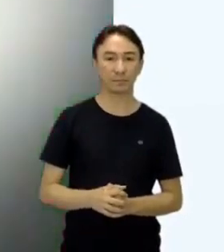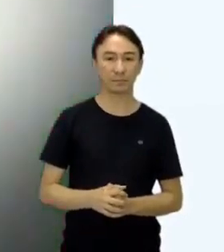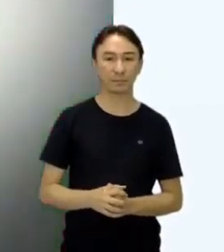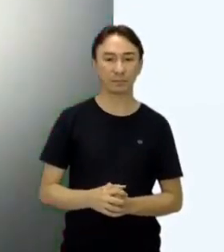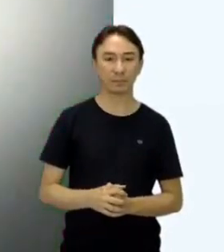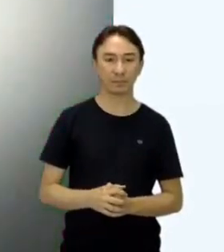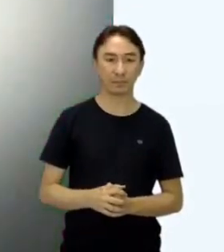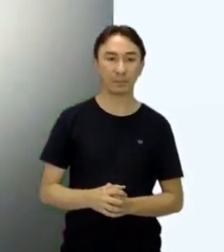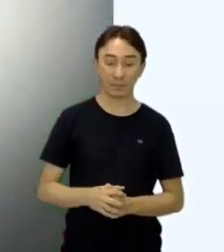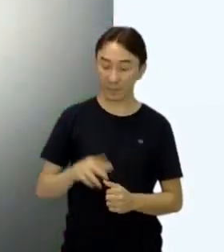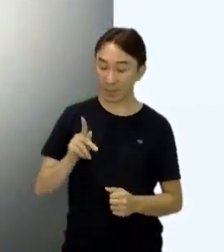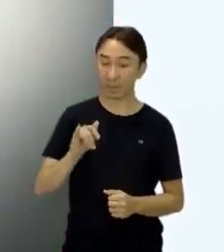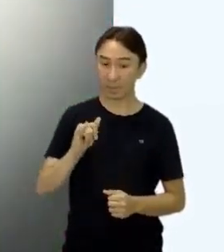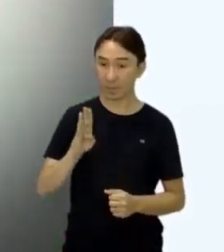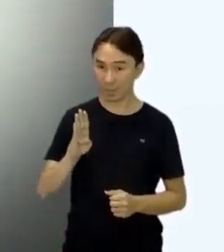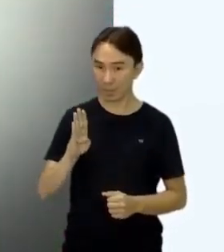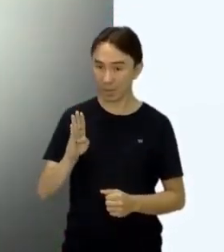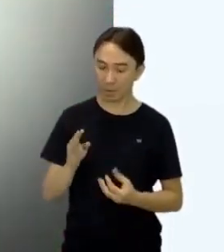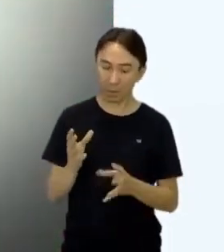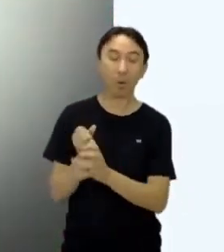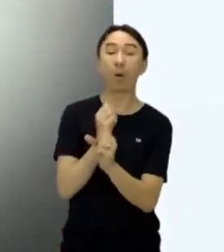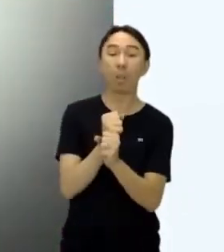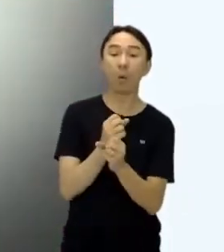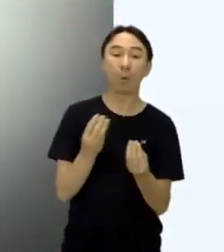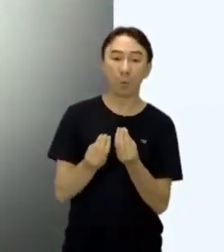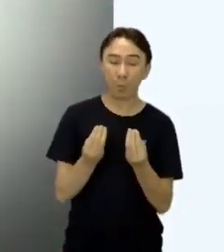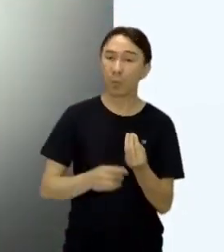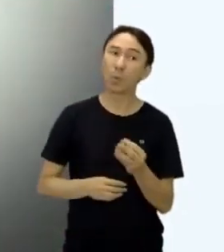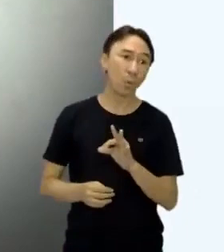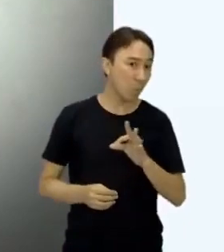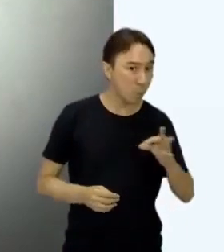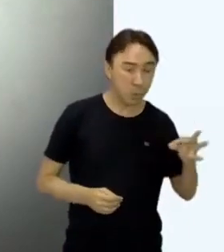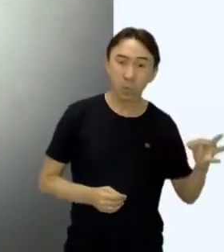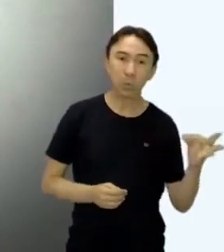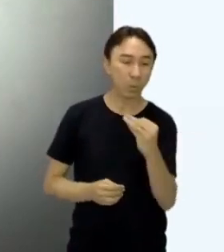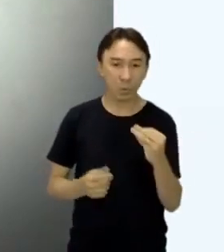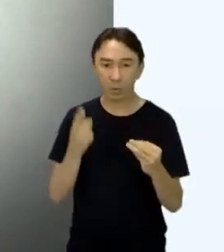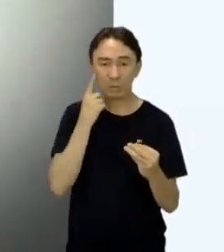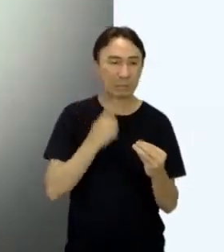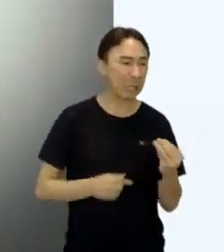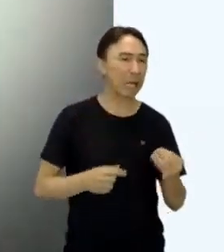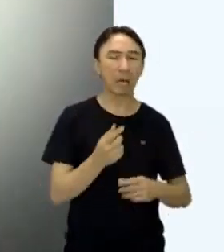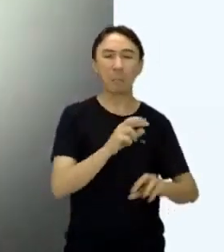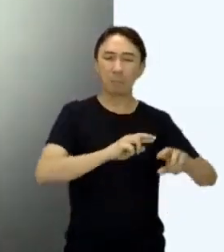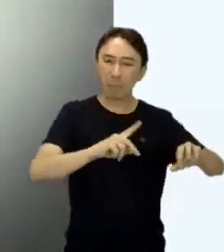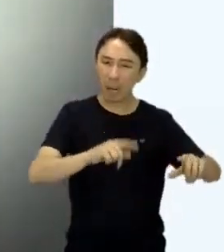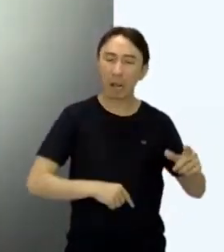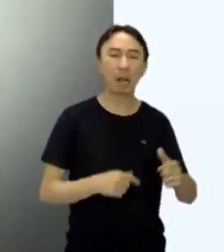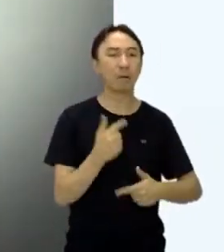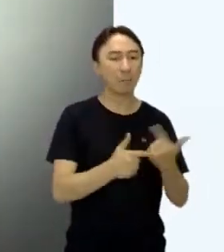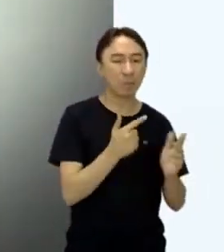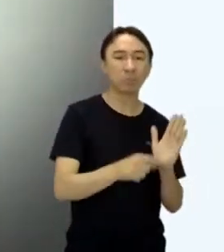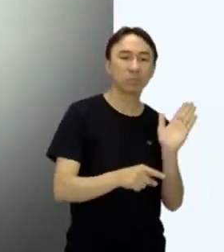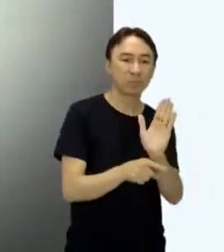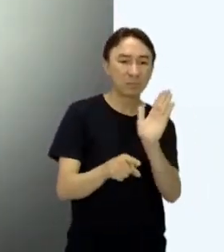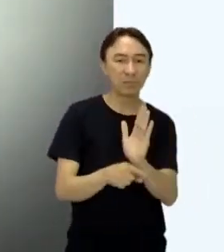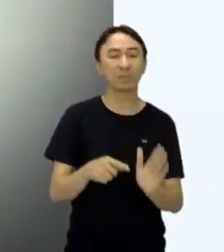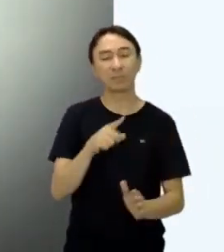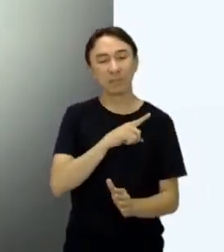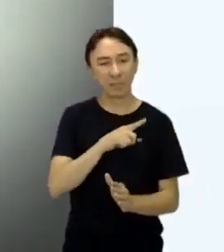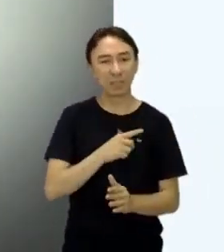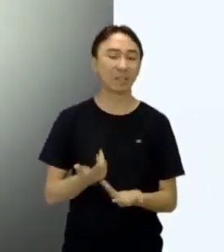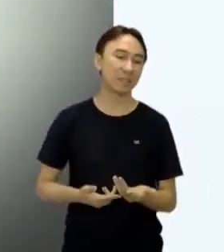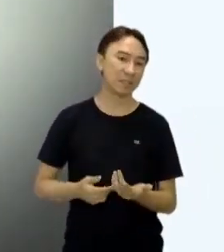Na conta do PIB entram todos os tipos de bens e serviços produzidos em um determinado período, de um simples pãozinho a